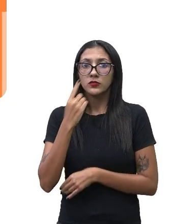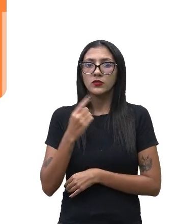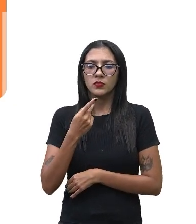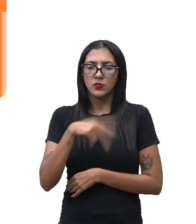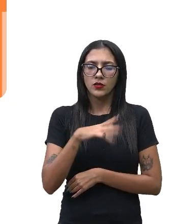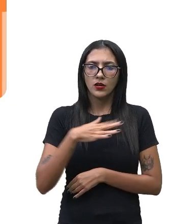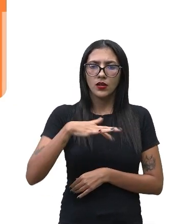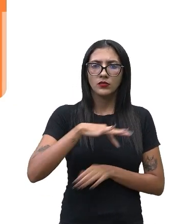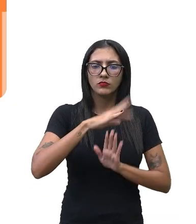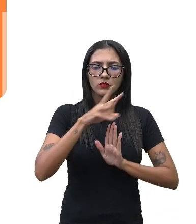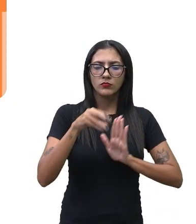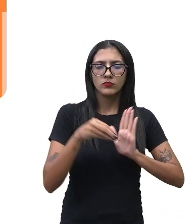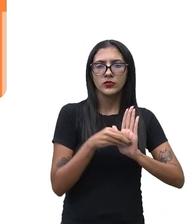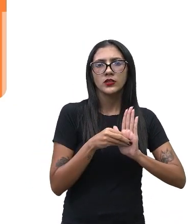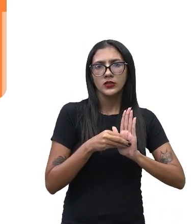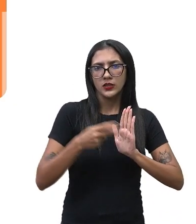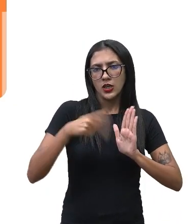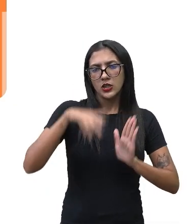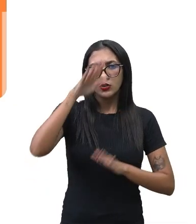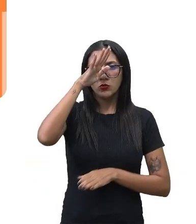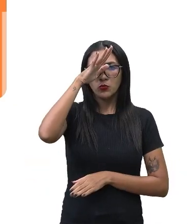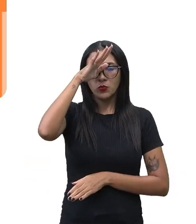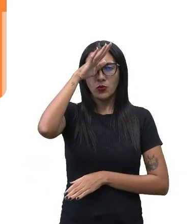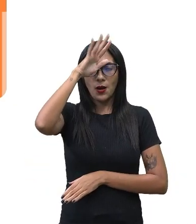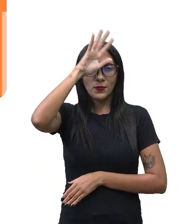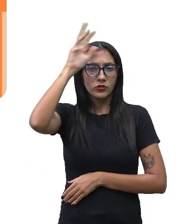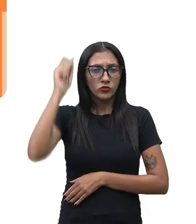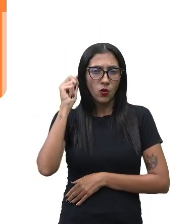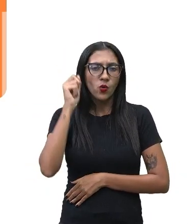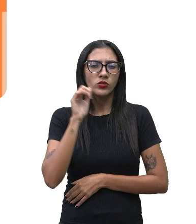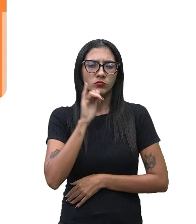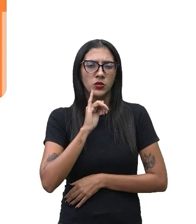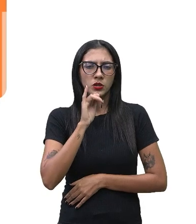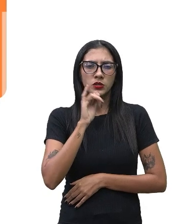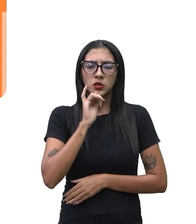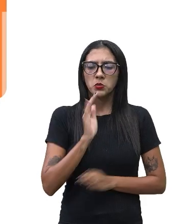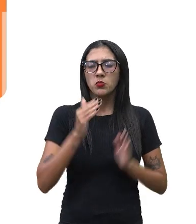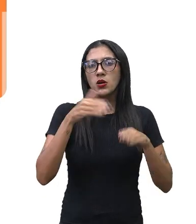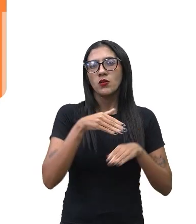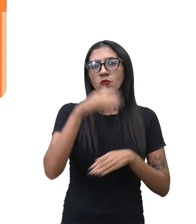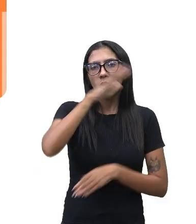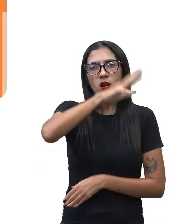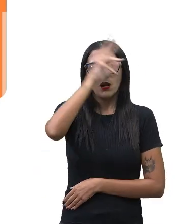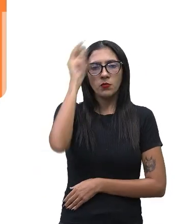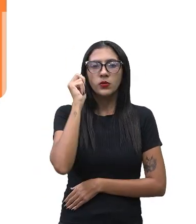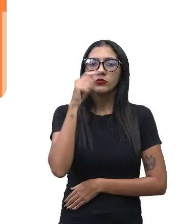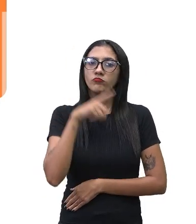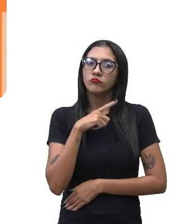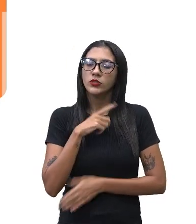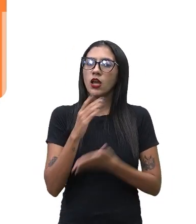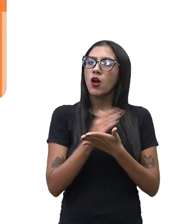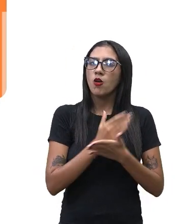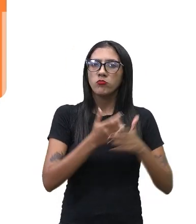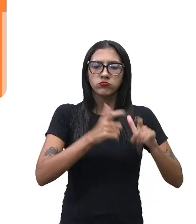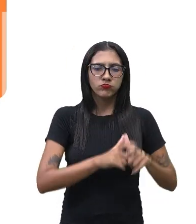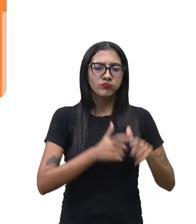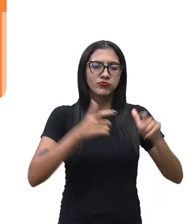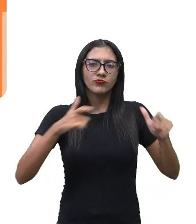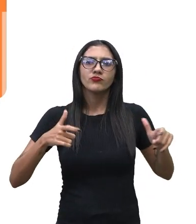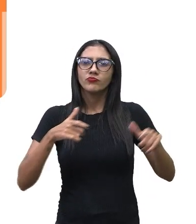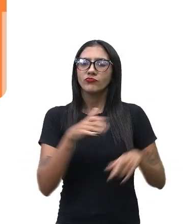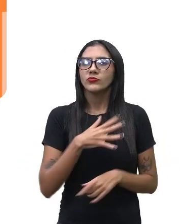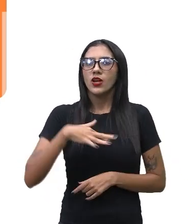aqui no nosso estado do Amazonas, por exemplo, para fazer uma ênfase, nós temos algumas das maiores unidades